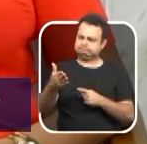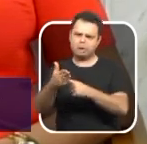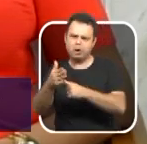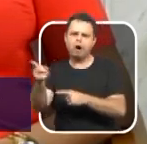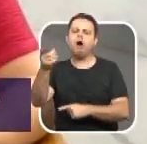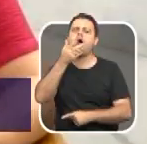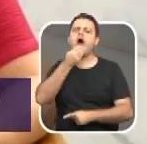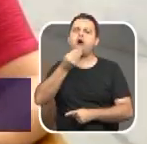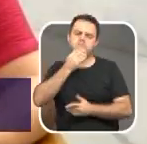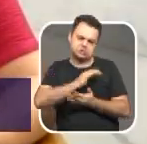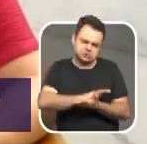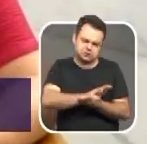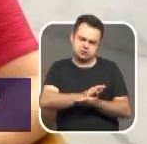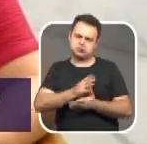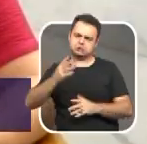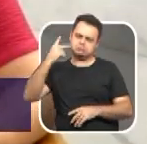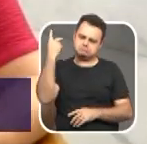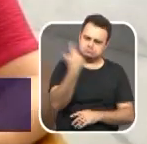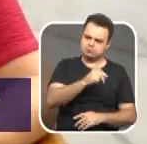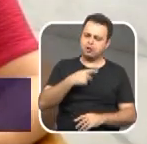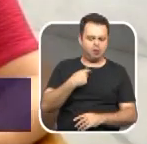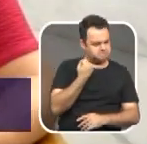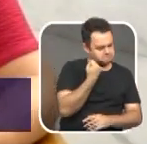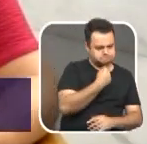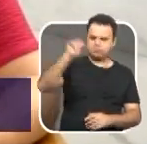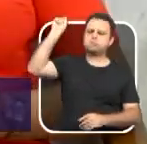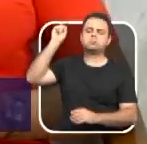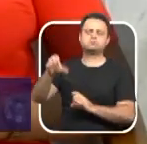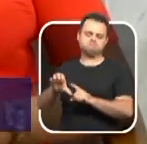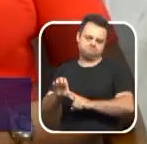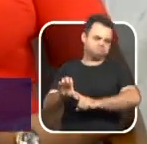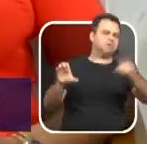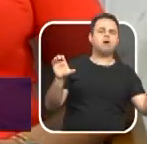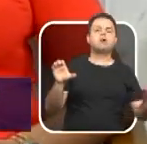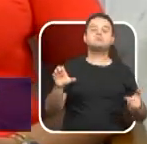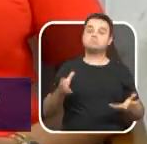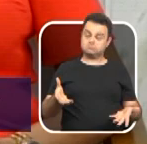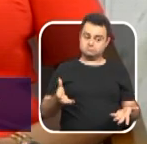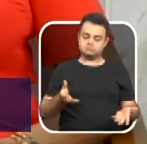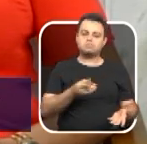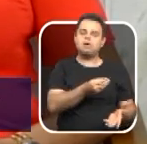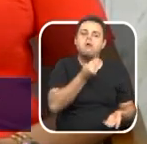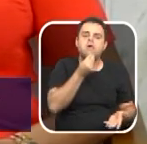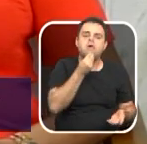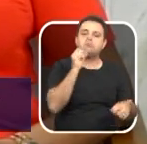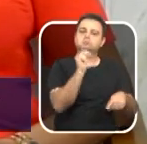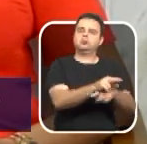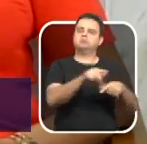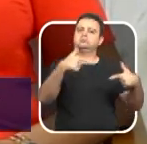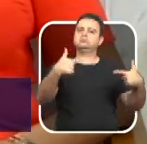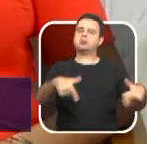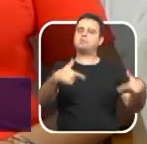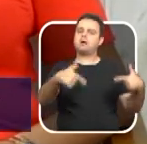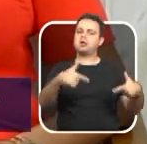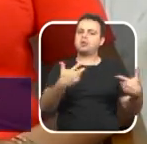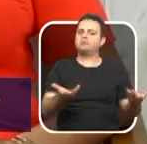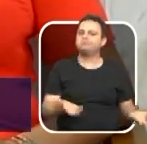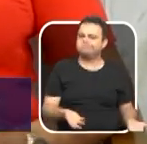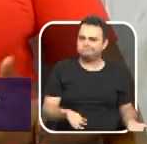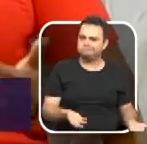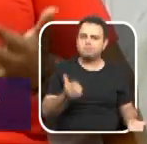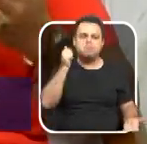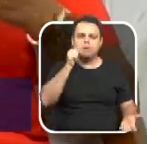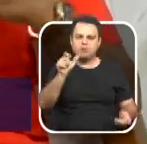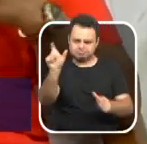de trabalho. Porque muitas mulheres, elas foram impedidas de trabalhar e de aprender a ter uma profissão. Então,